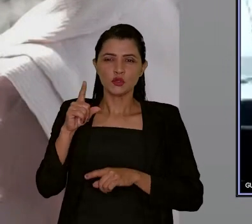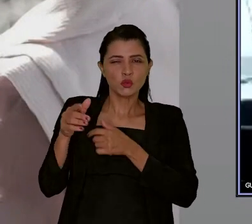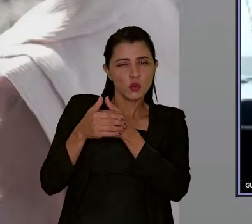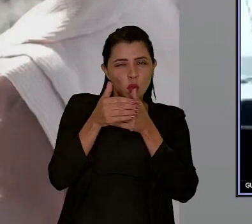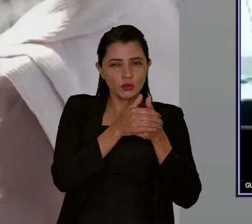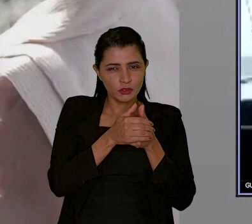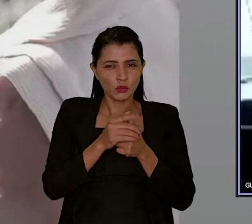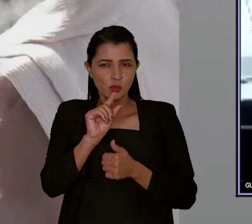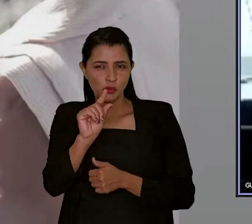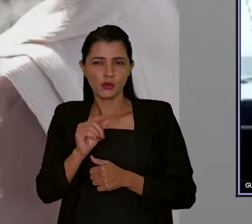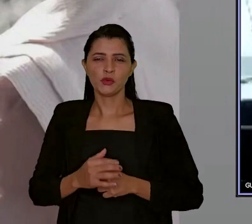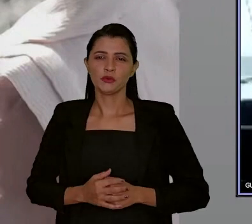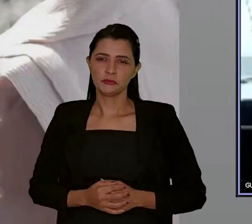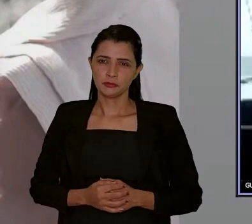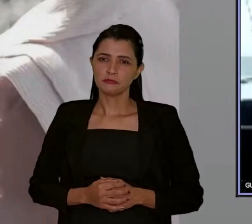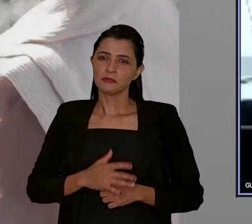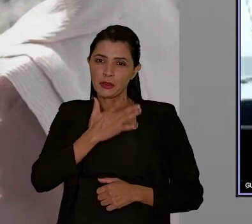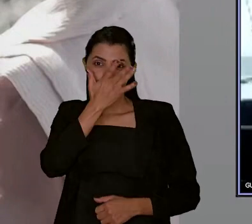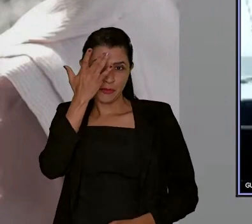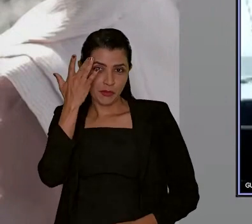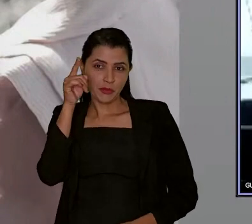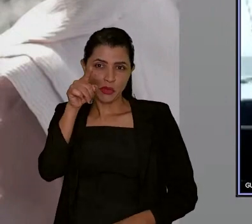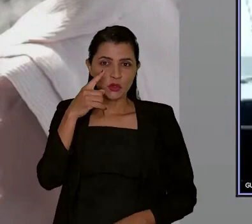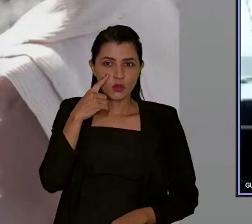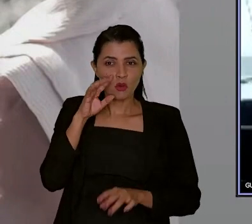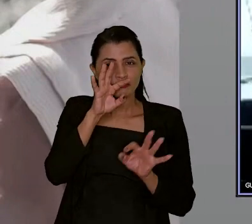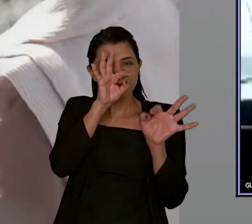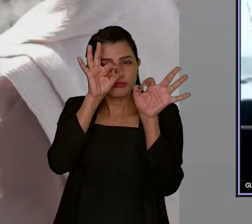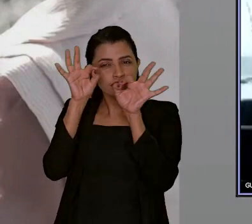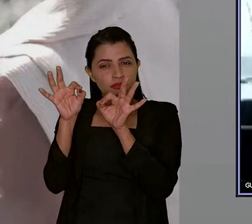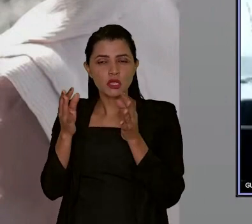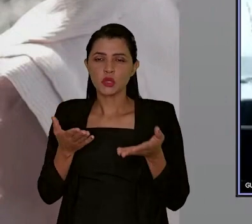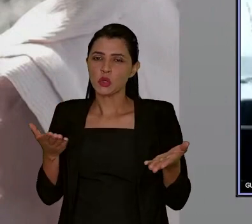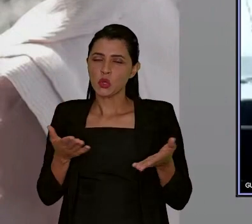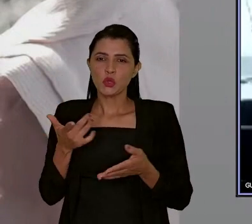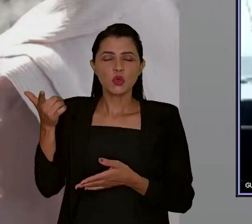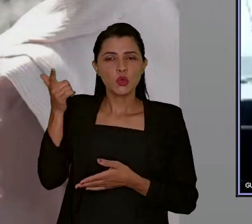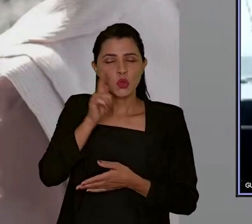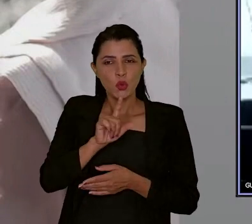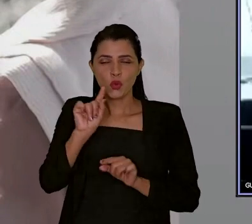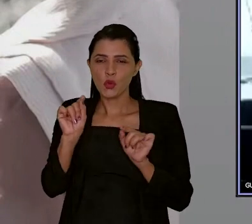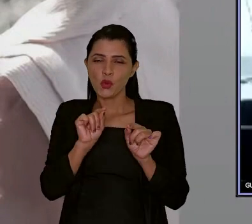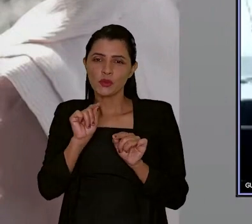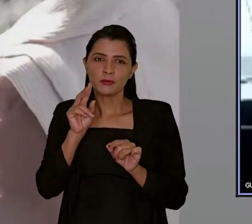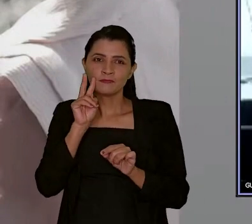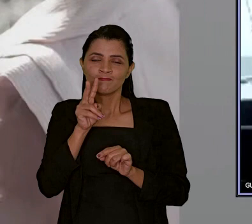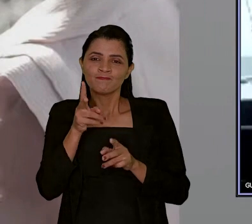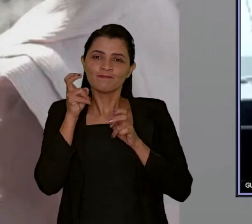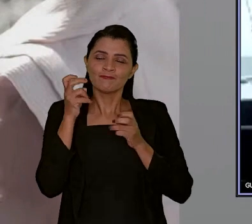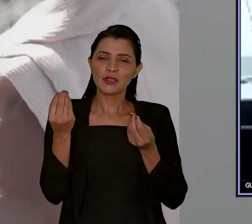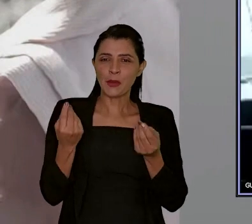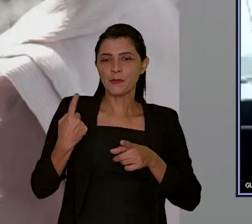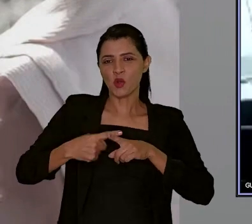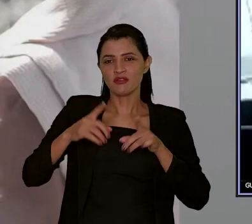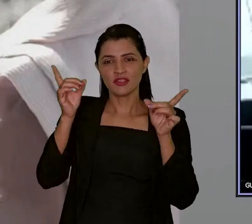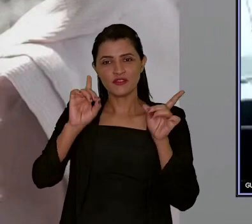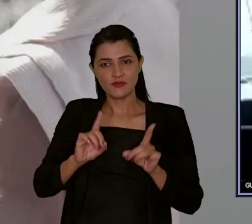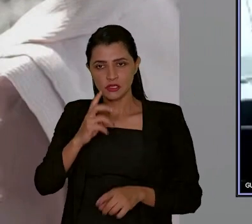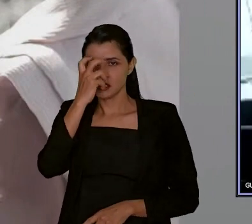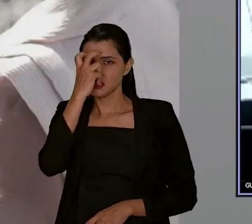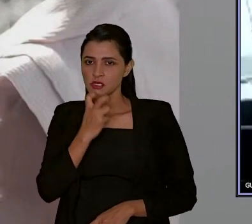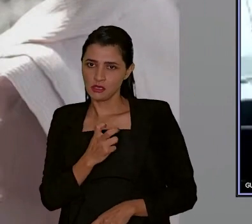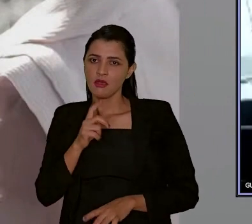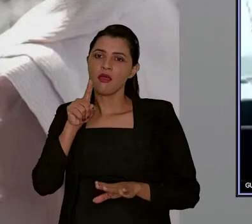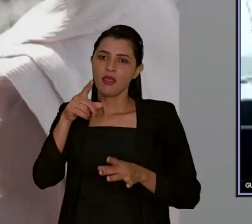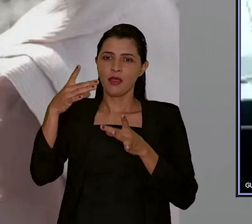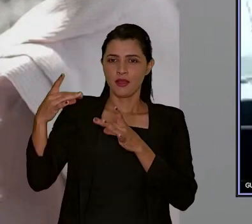para aqueles que estão nos acompanhando e não conseguem nos ver em razão da deficiência visual, essa é a minha